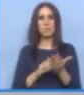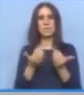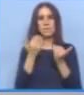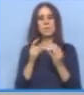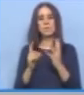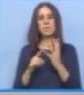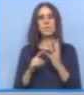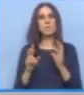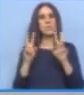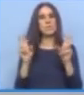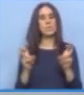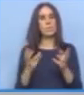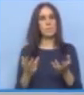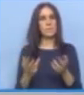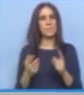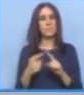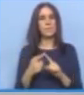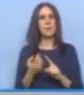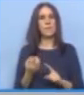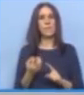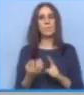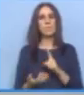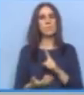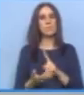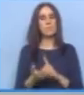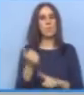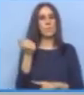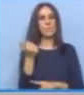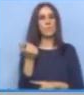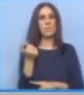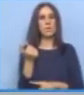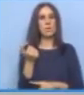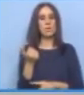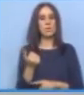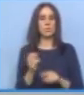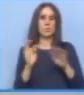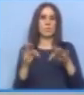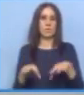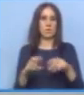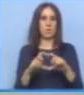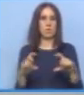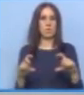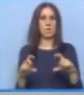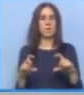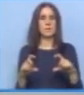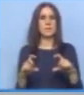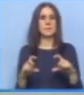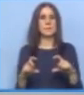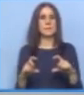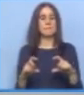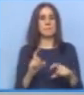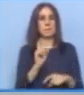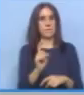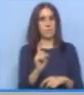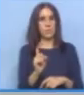informação sobre o êxito, sobre o final e o êxito do